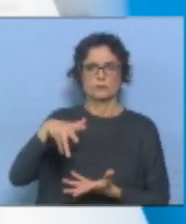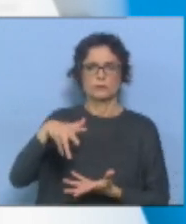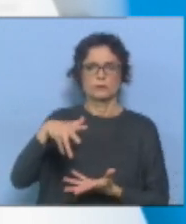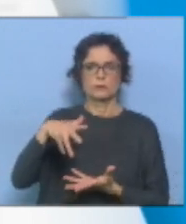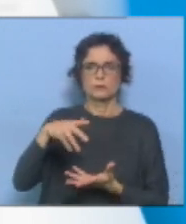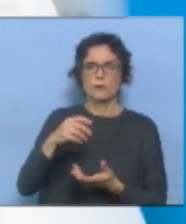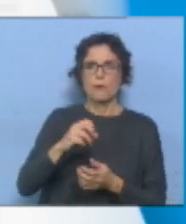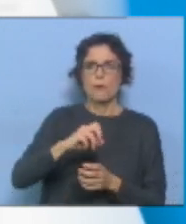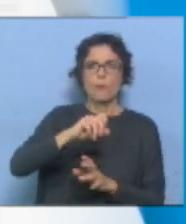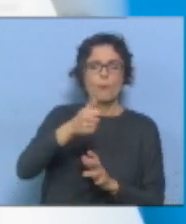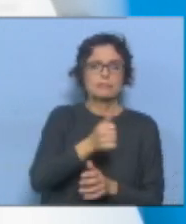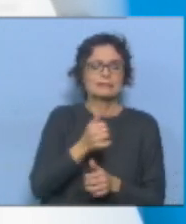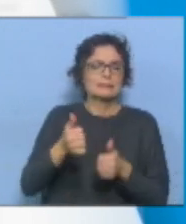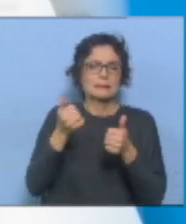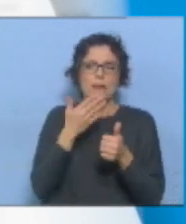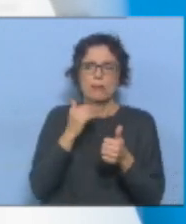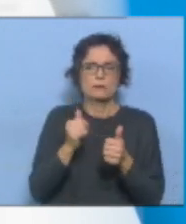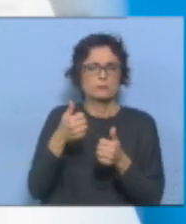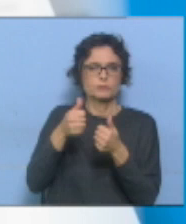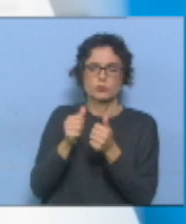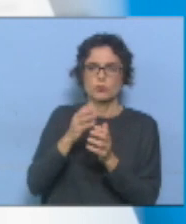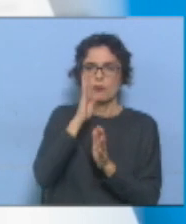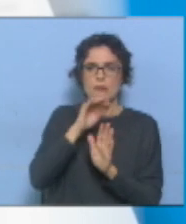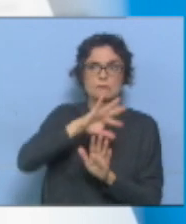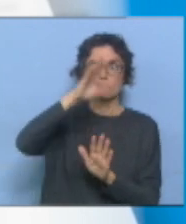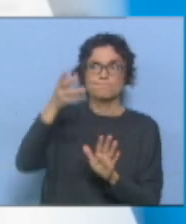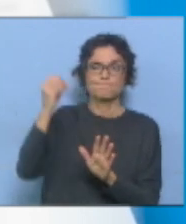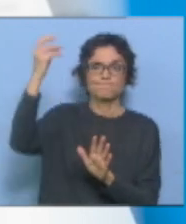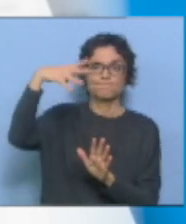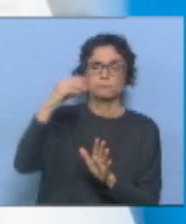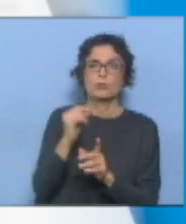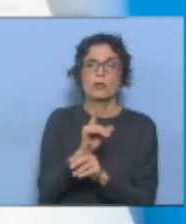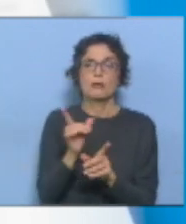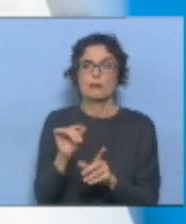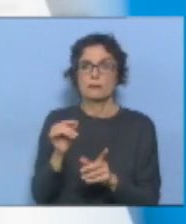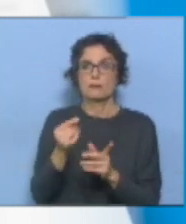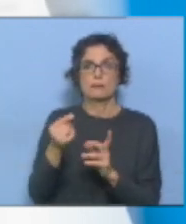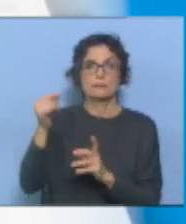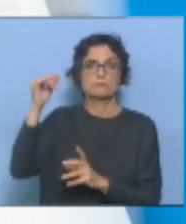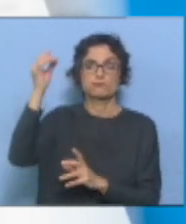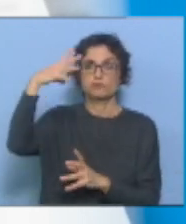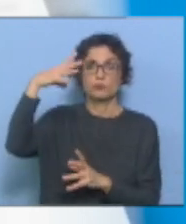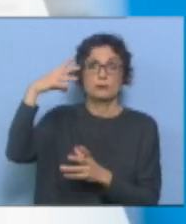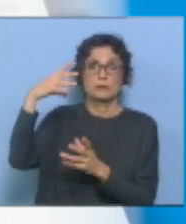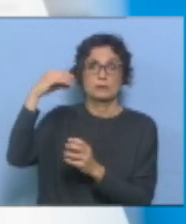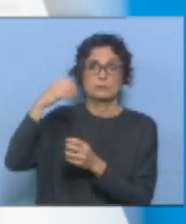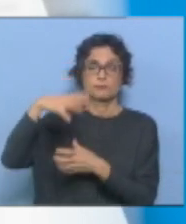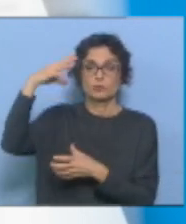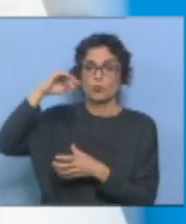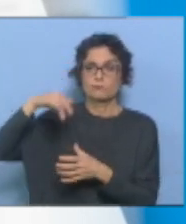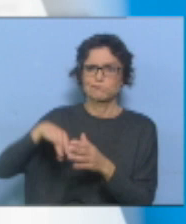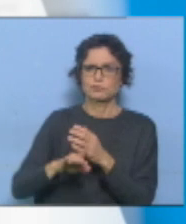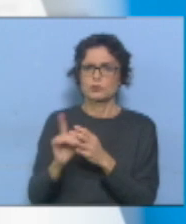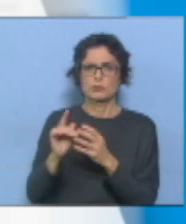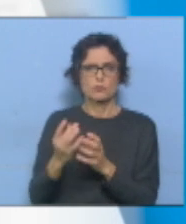uma cidade situada sobre um monte, nem se acende uma lâmpada para a colocar debaixo do alqueire, mas